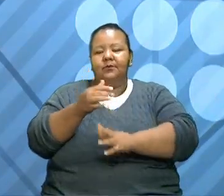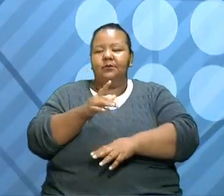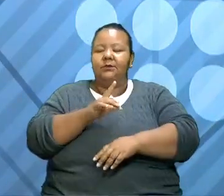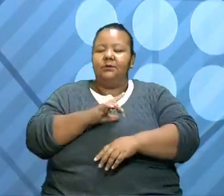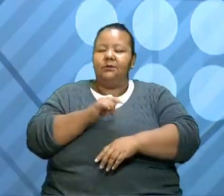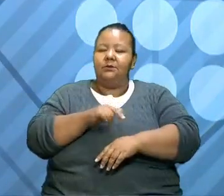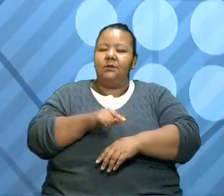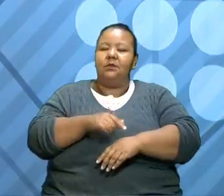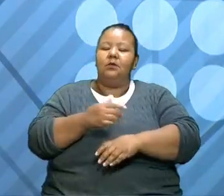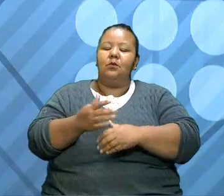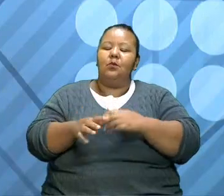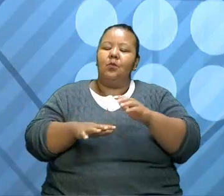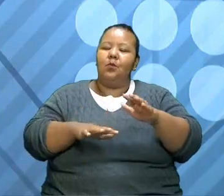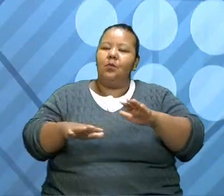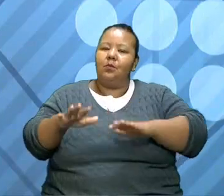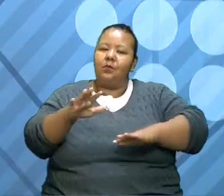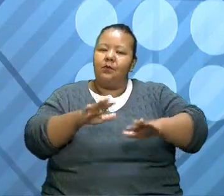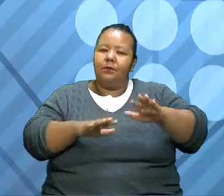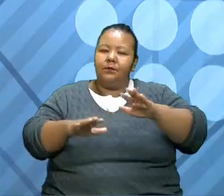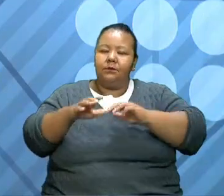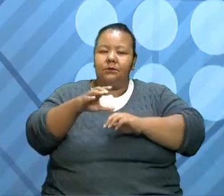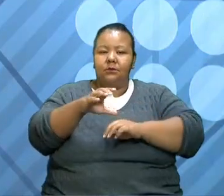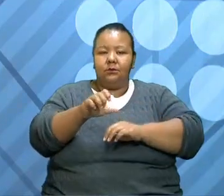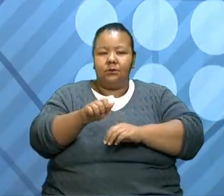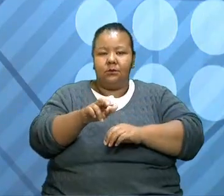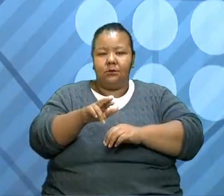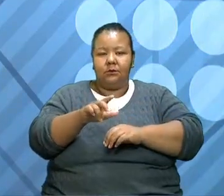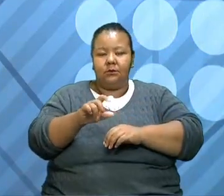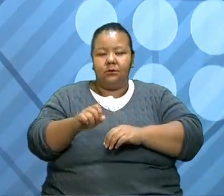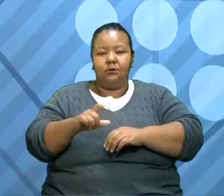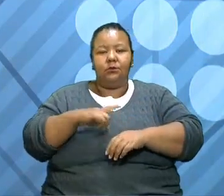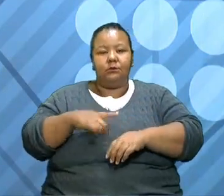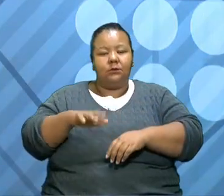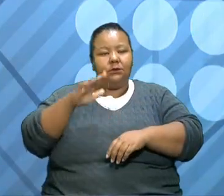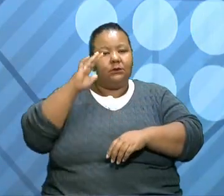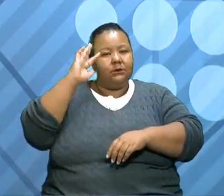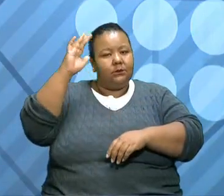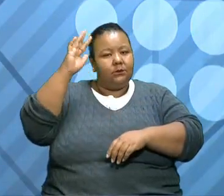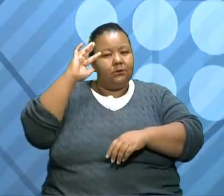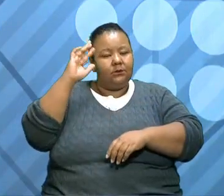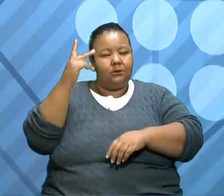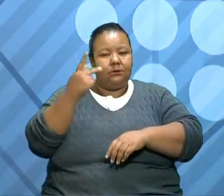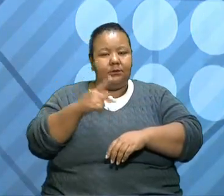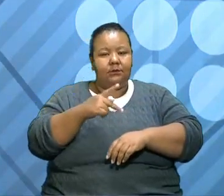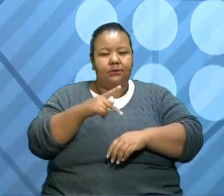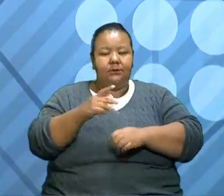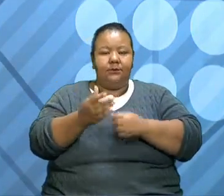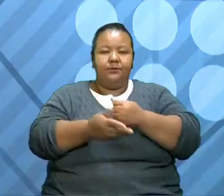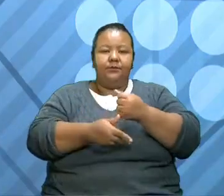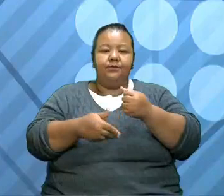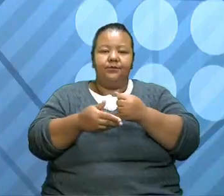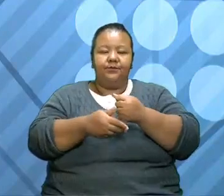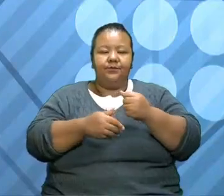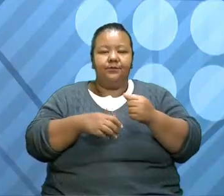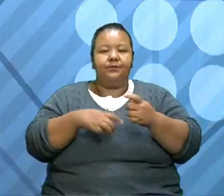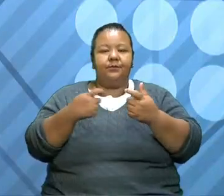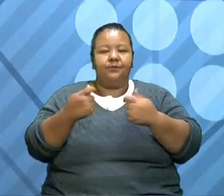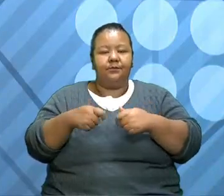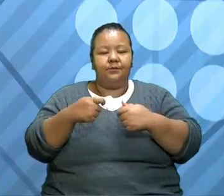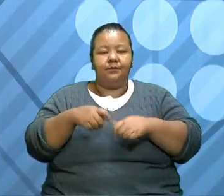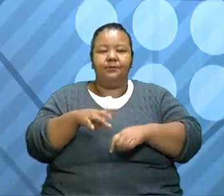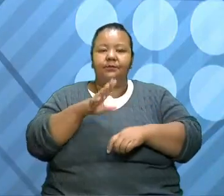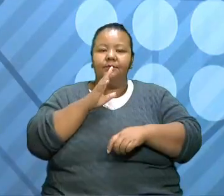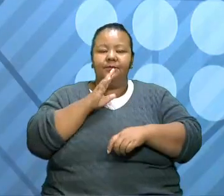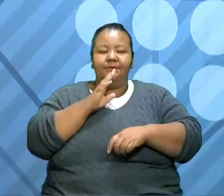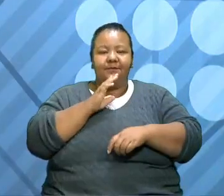uma movimentação desses cargos, existe uma teoria que vai embasar esses cargos, que a gente precisa também